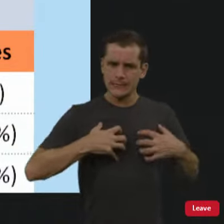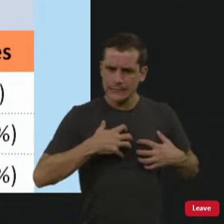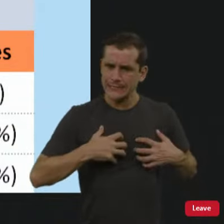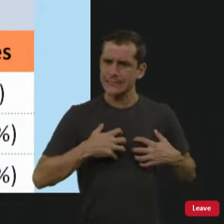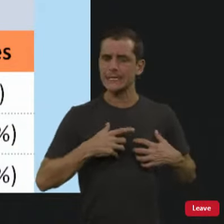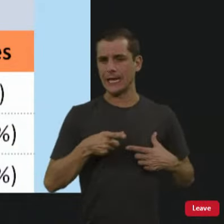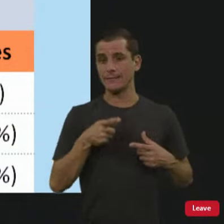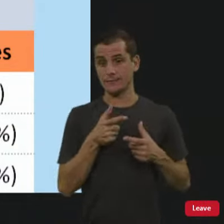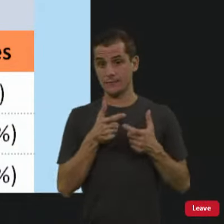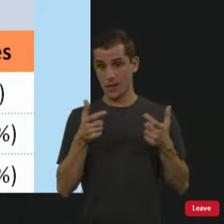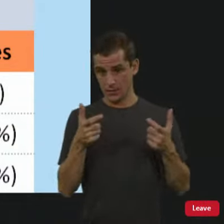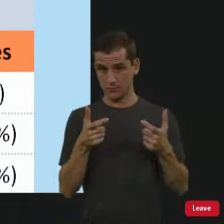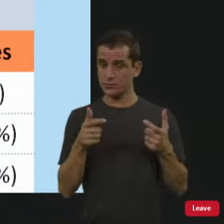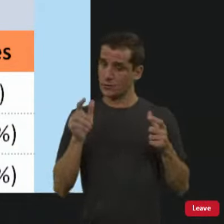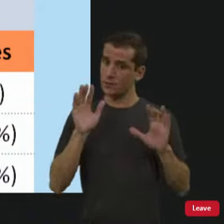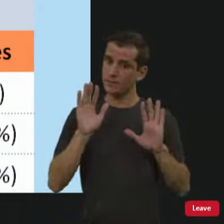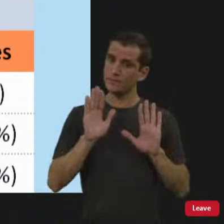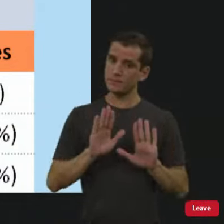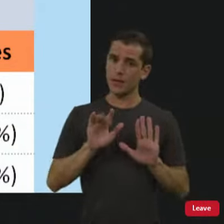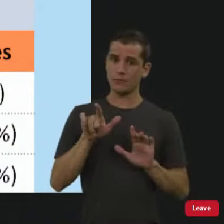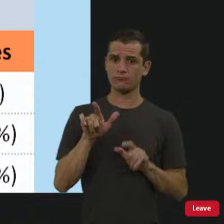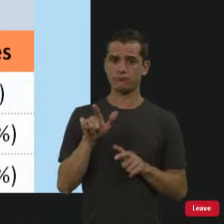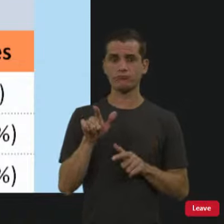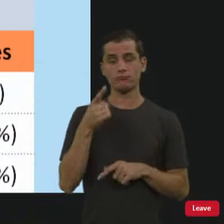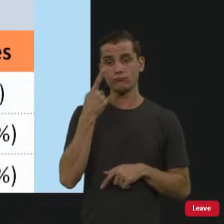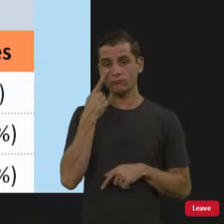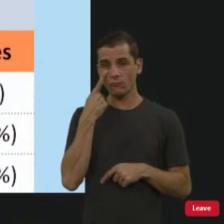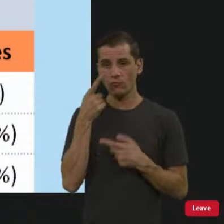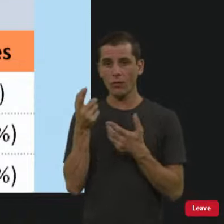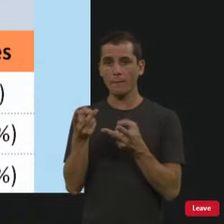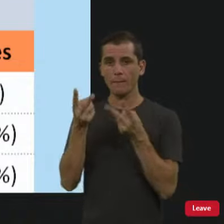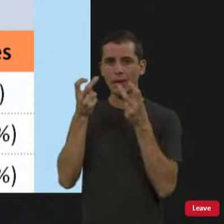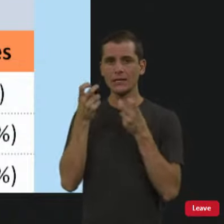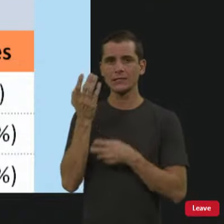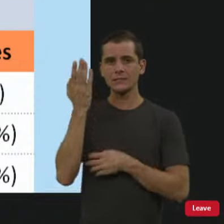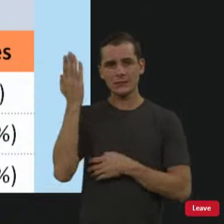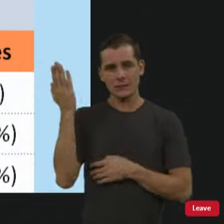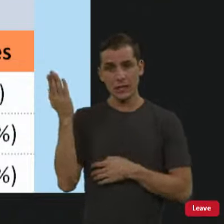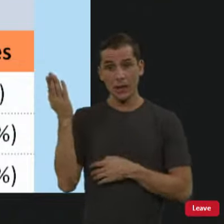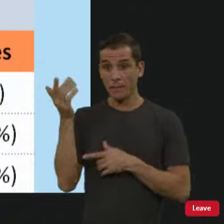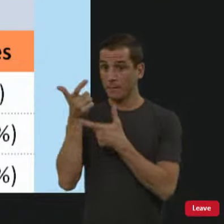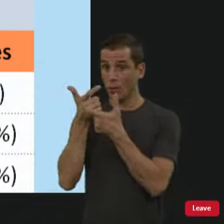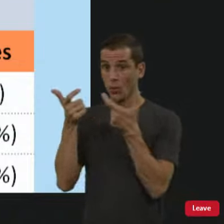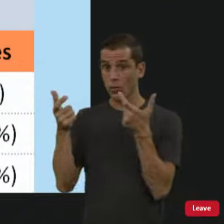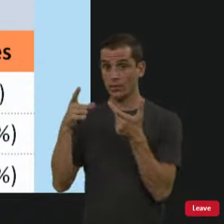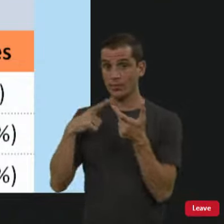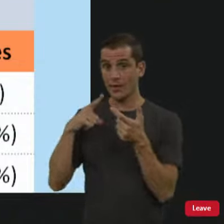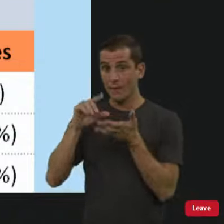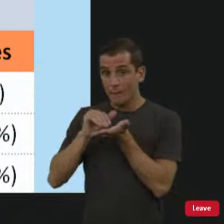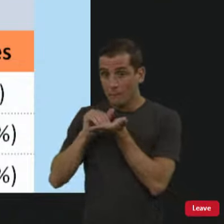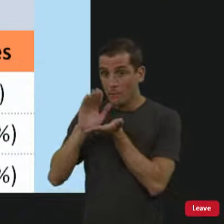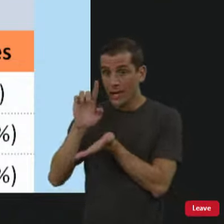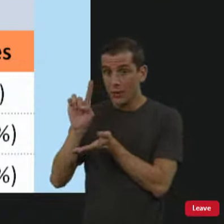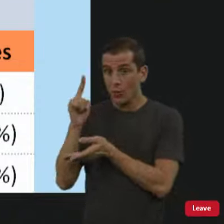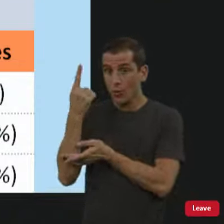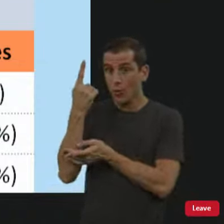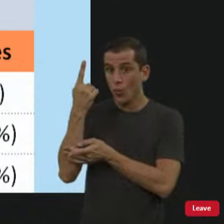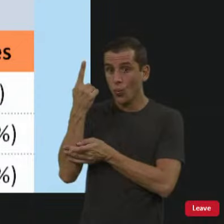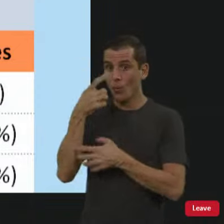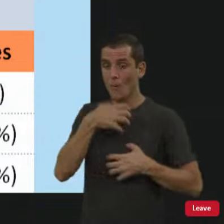a gente vê aqui, ó, a maioria tem pelo menos uma crise por mês. Então,